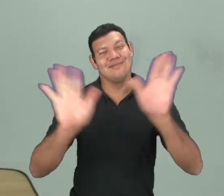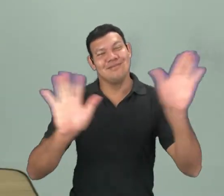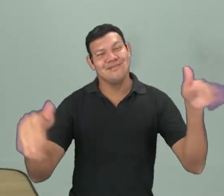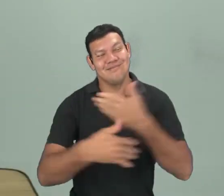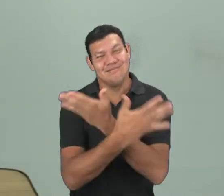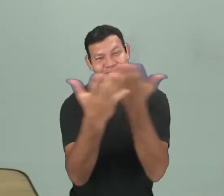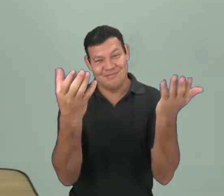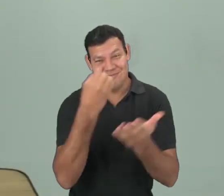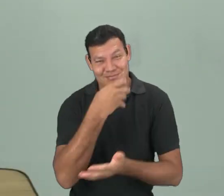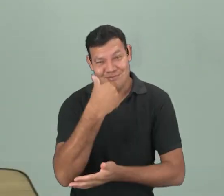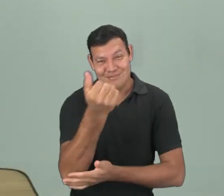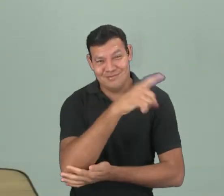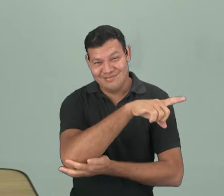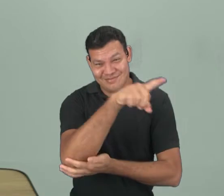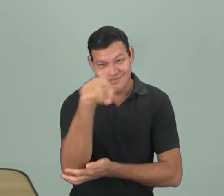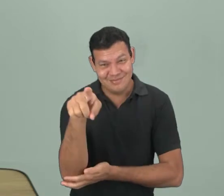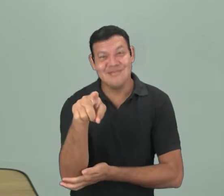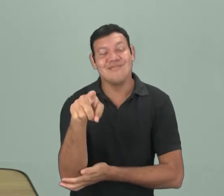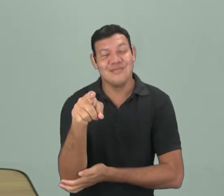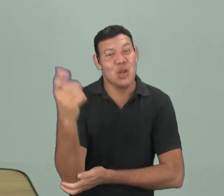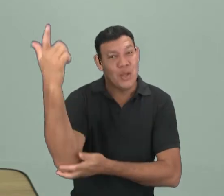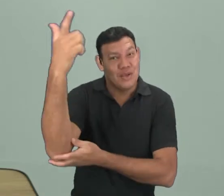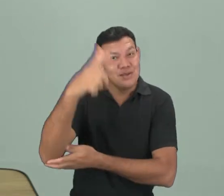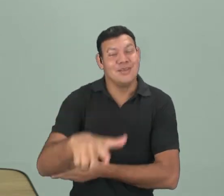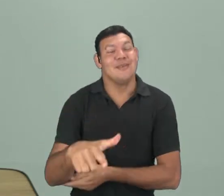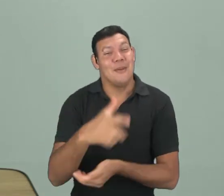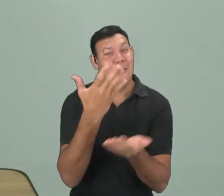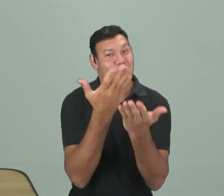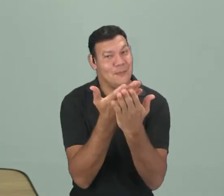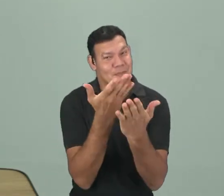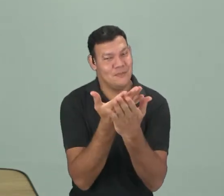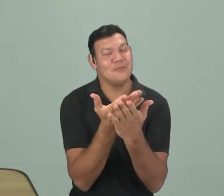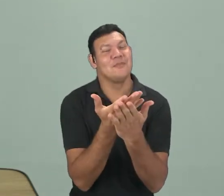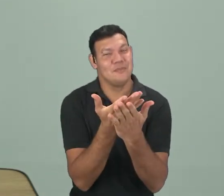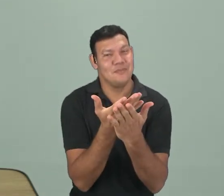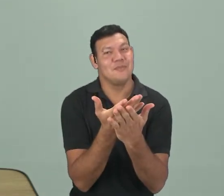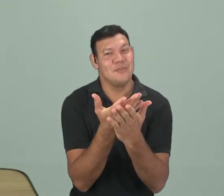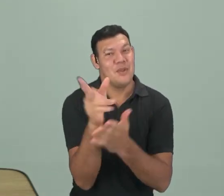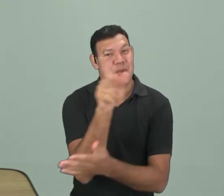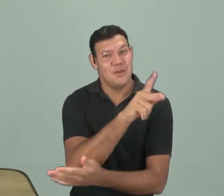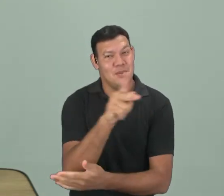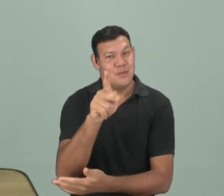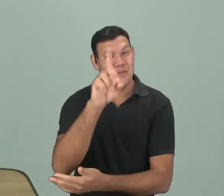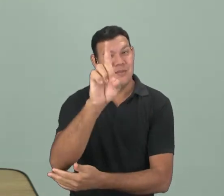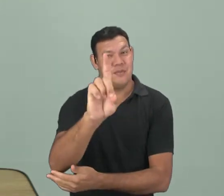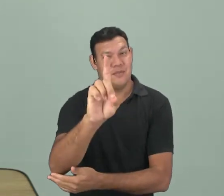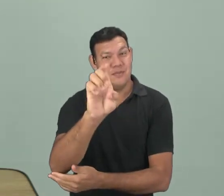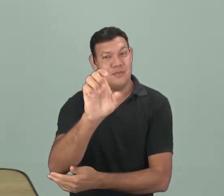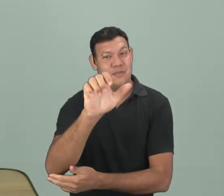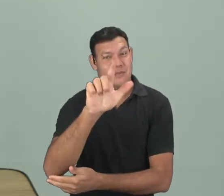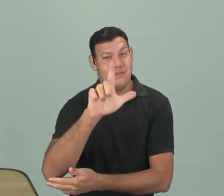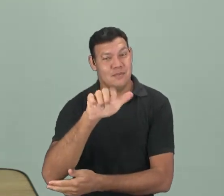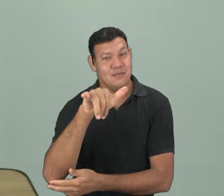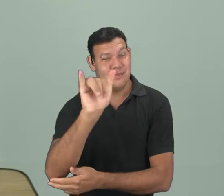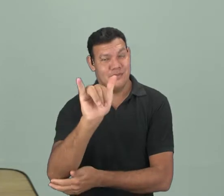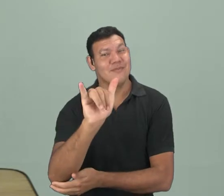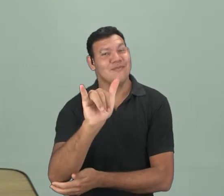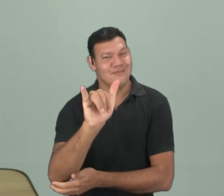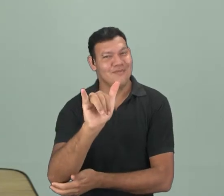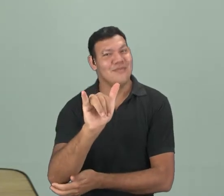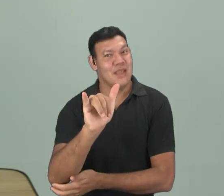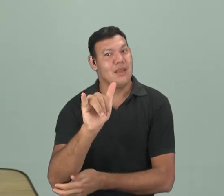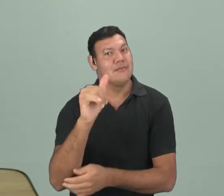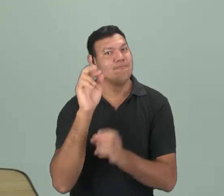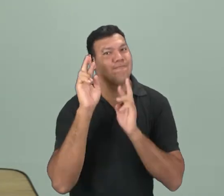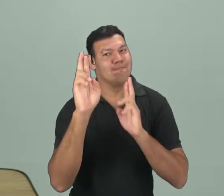Olá pessoal, tudo bem com vocês? Estou de volta para mais uma aula, Sou a professora Deli, espero que vocês estejam animados para a nossa aula